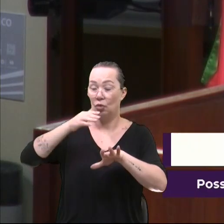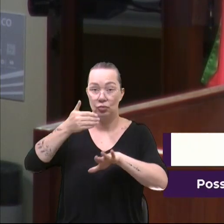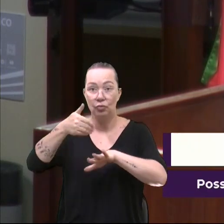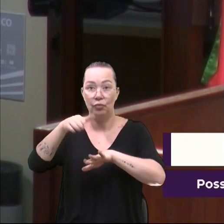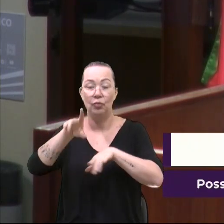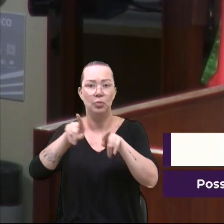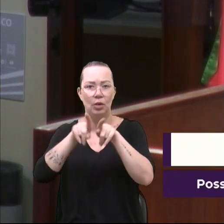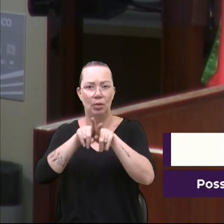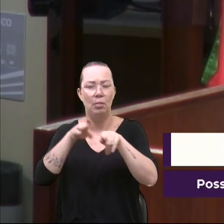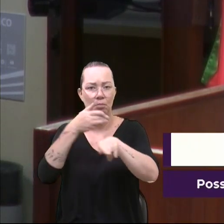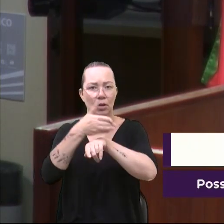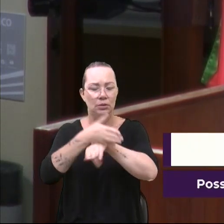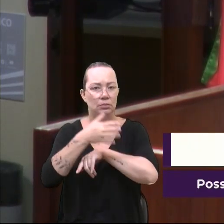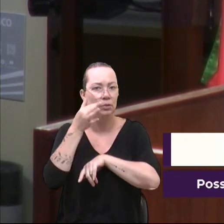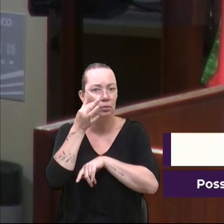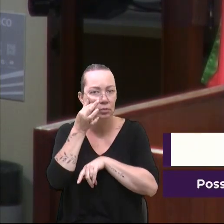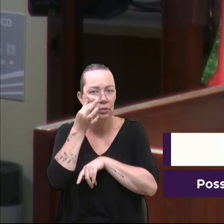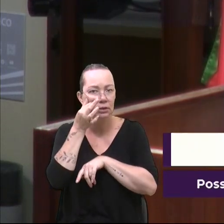Estivemos presentes